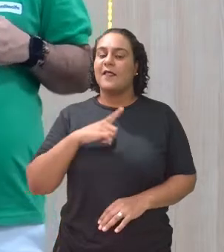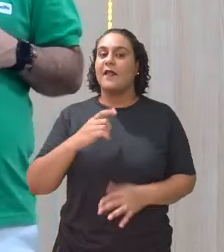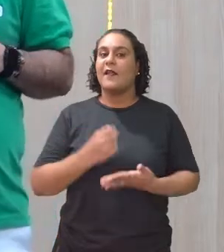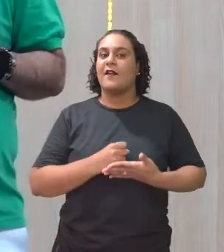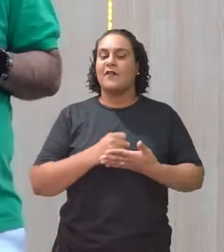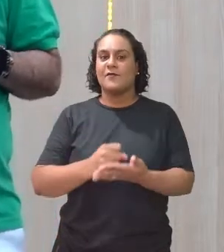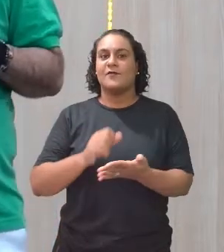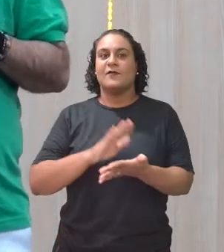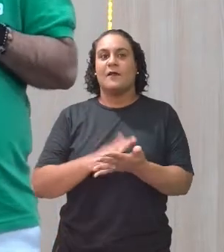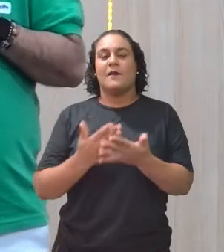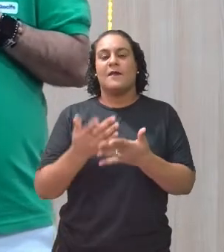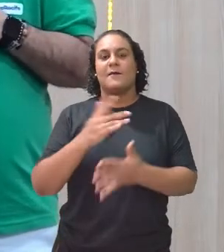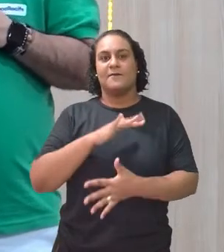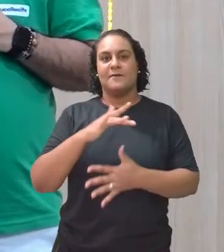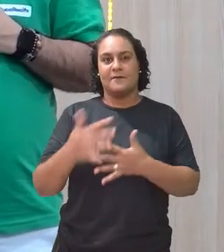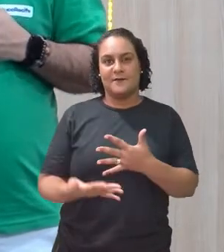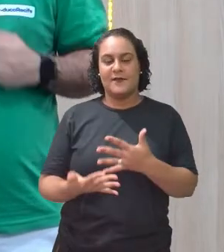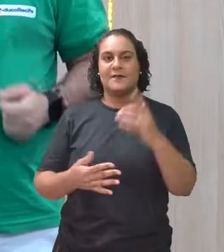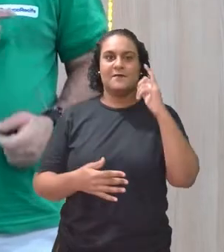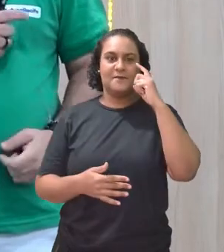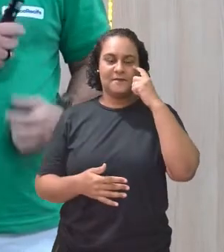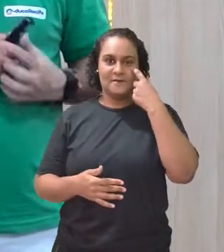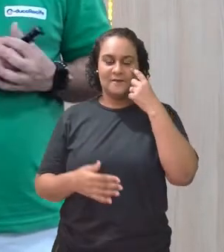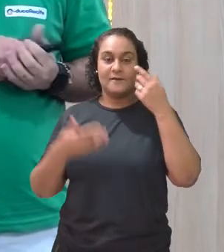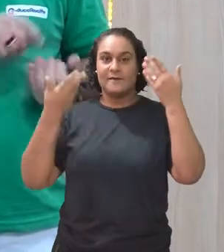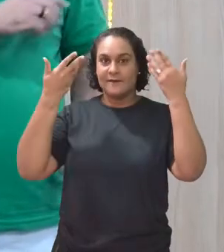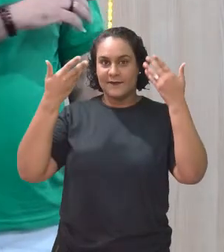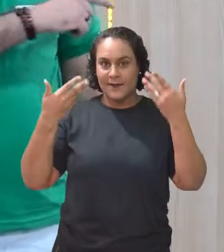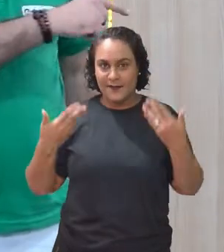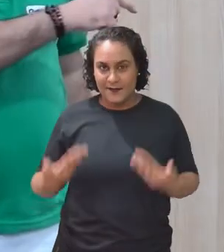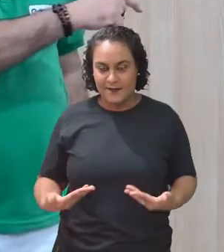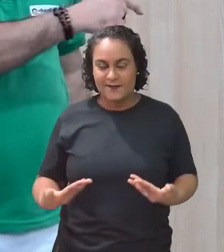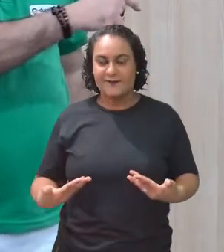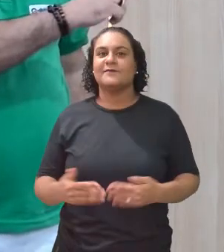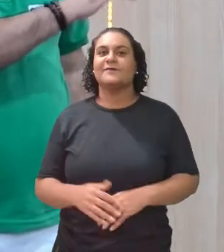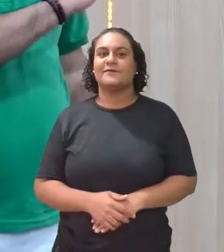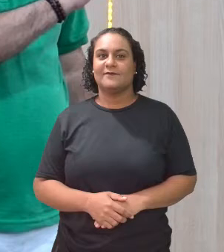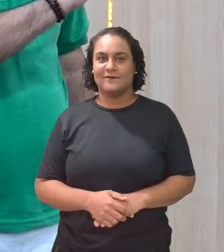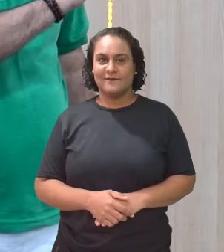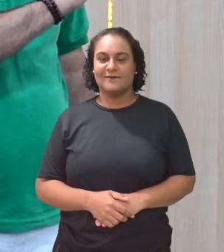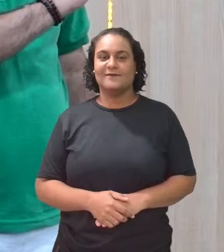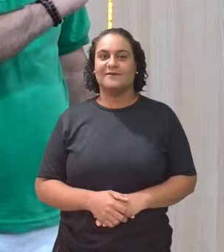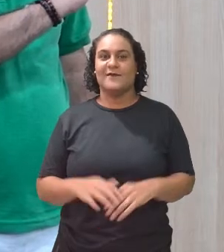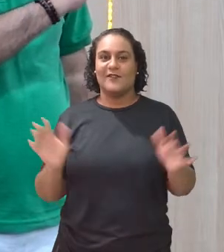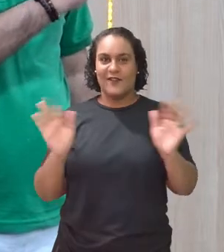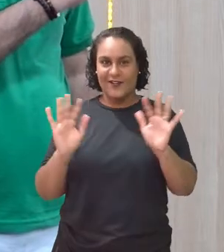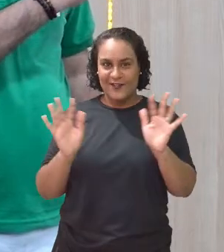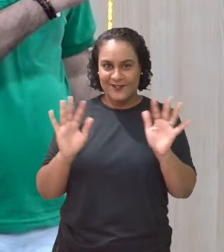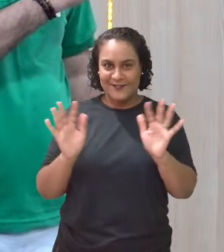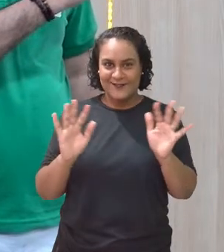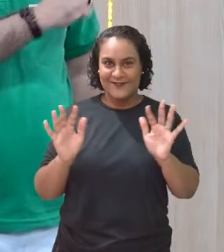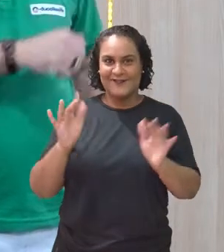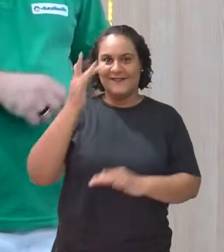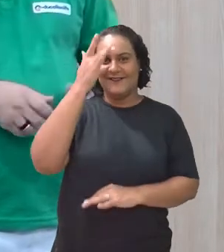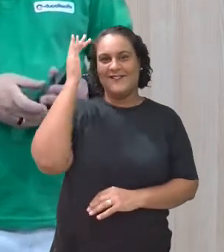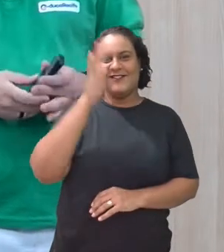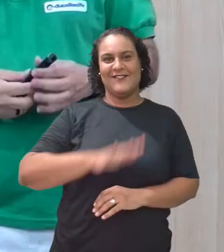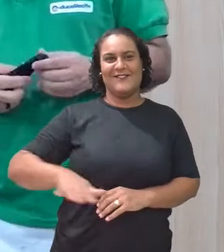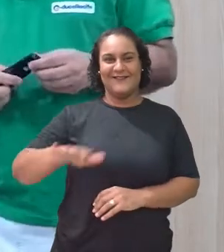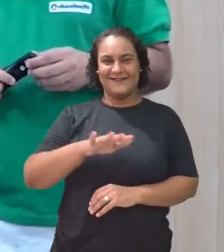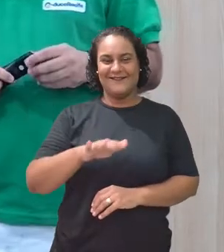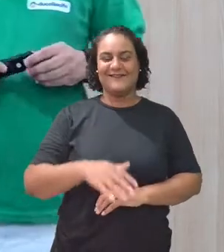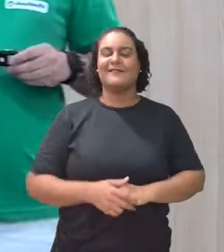da Elaine. Elaine, nossa intérprete de Libras, tá no cantinho aqui. Tchauzinho, Elaine, aí pro pessoal. É isso